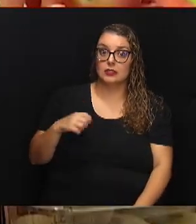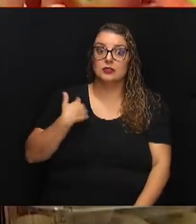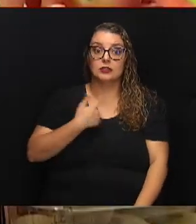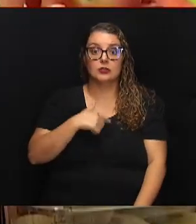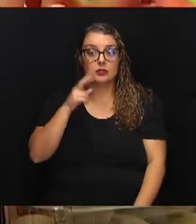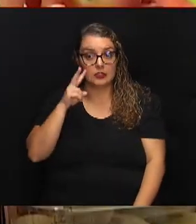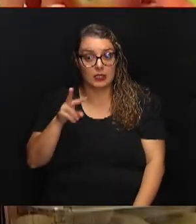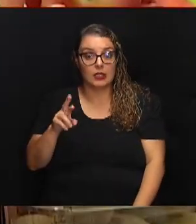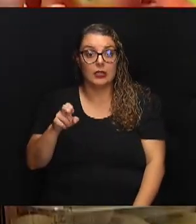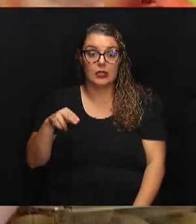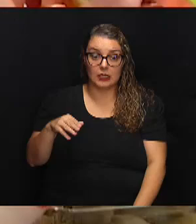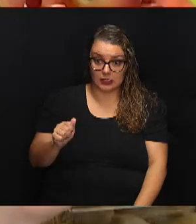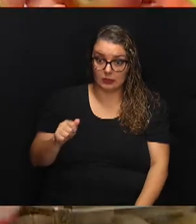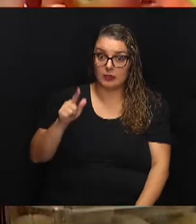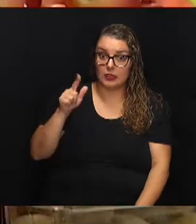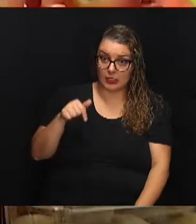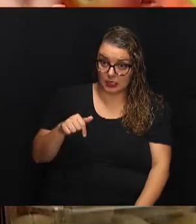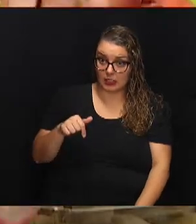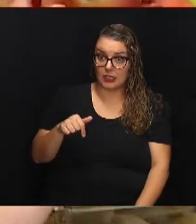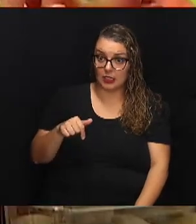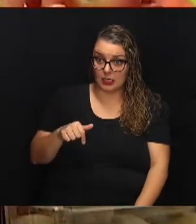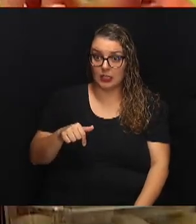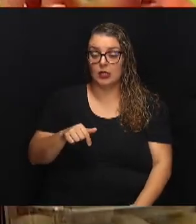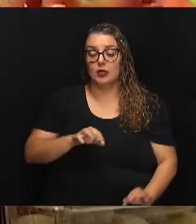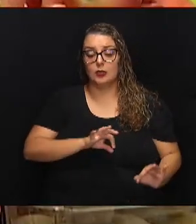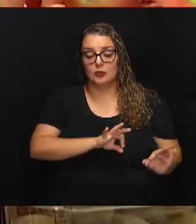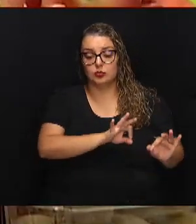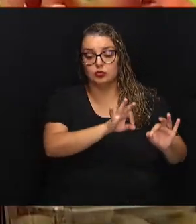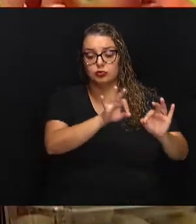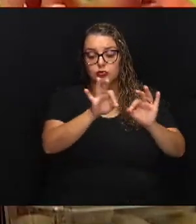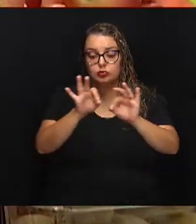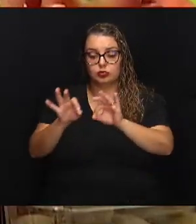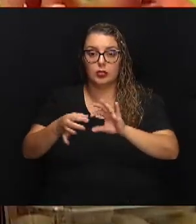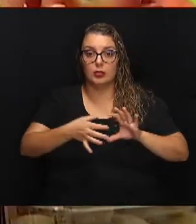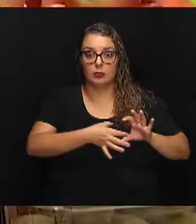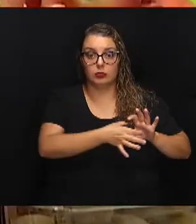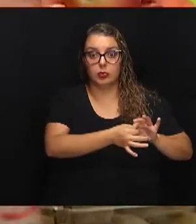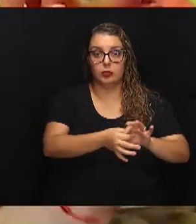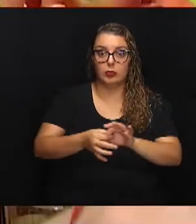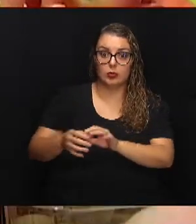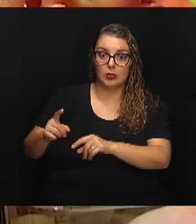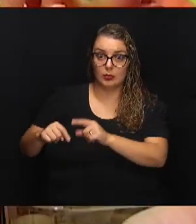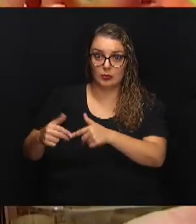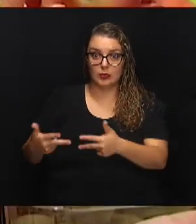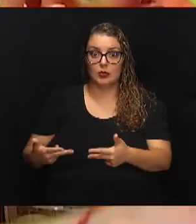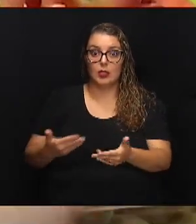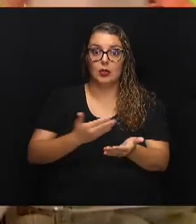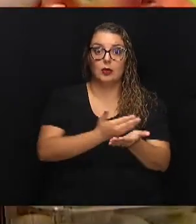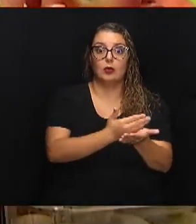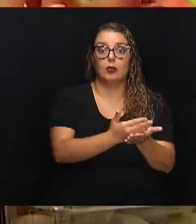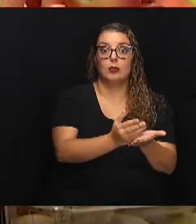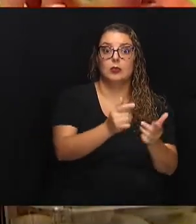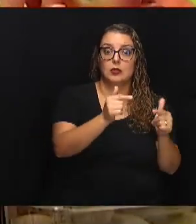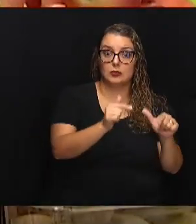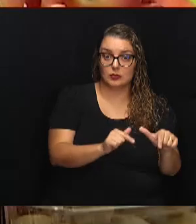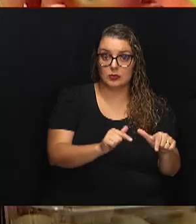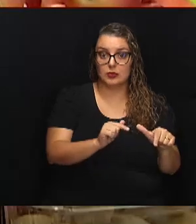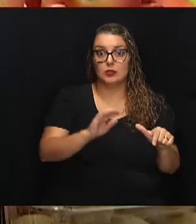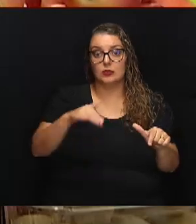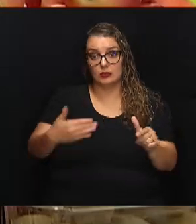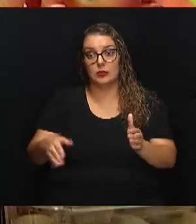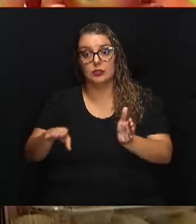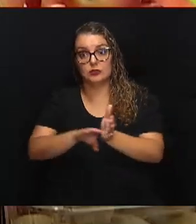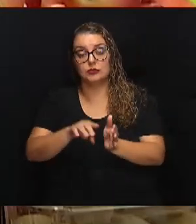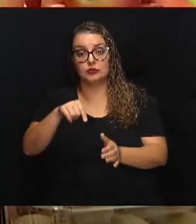Rama é um sistema que rastreia toda a cadeia do produto, né? Mostrando de onde vem, quando ele chegou